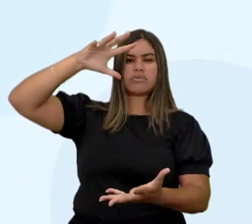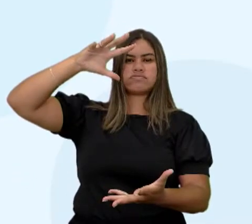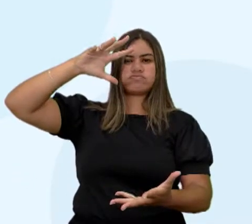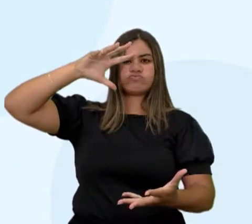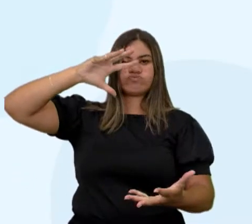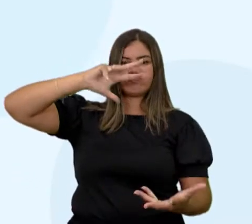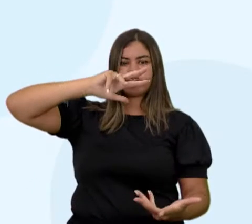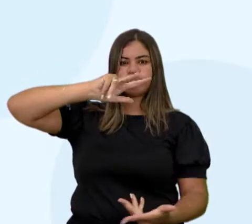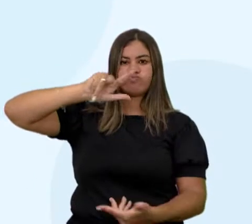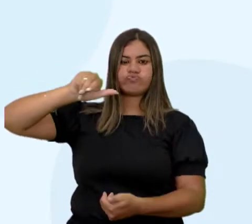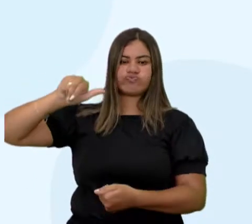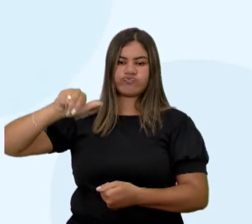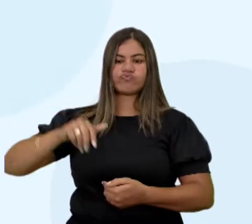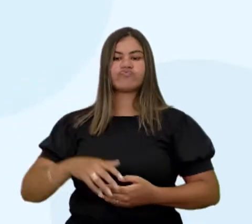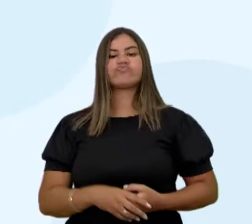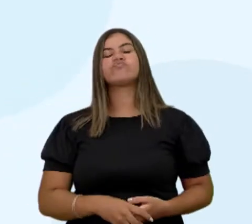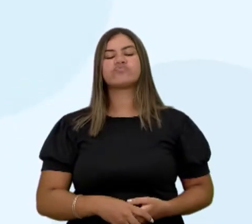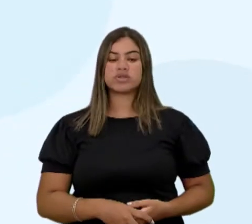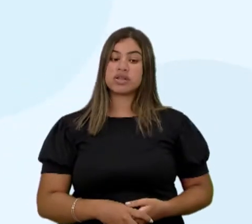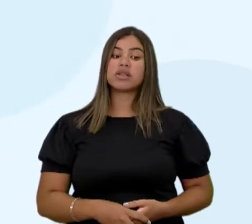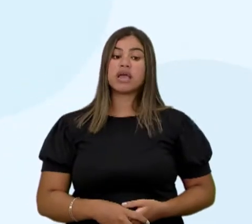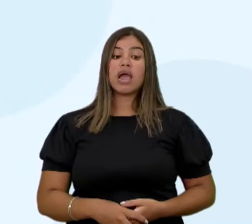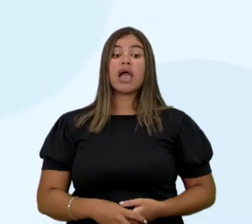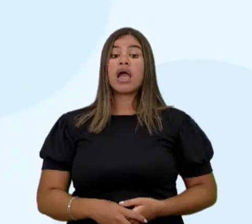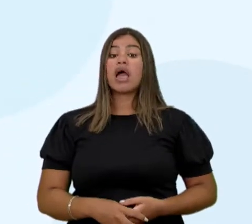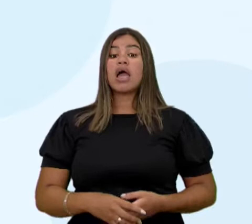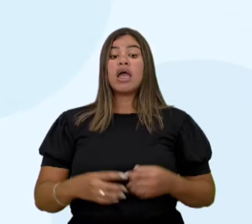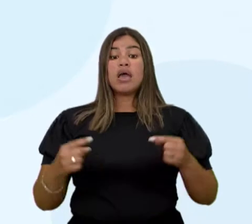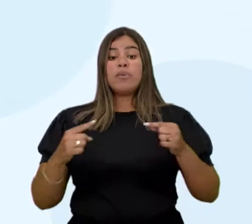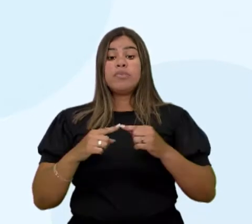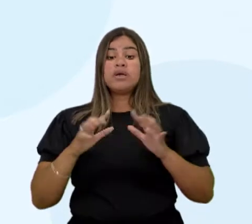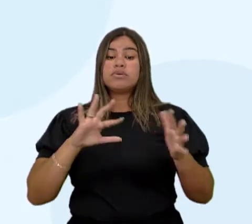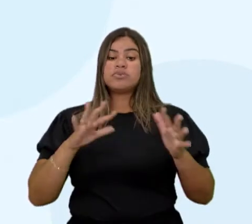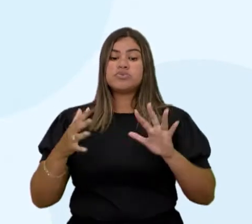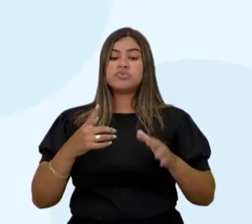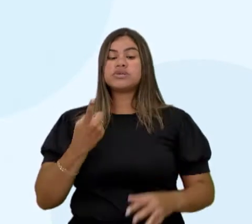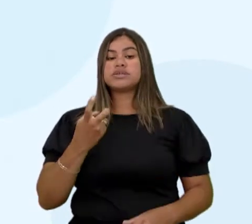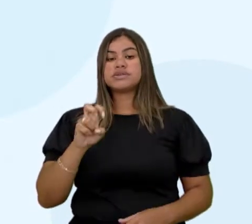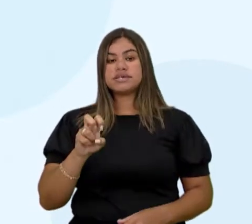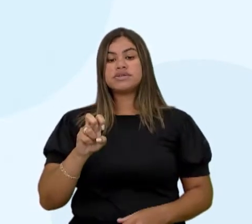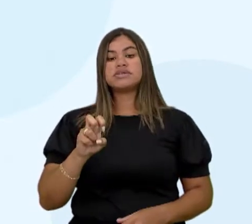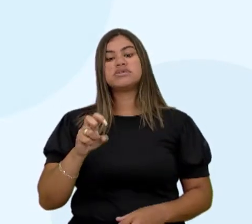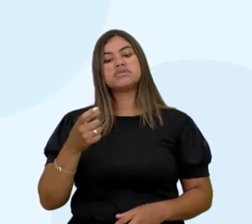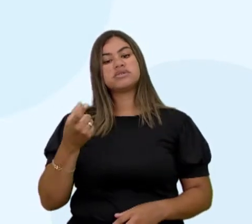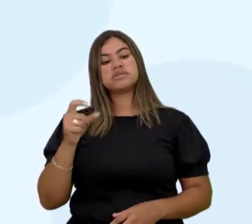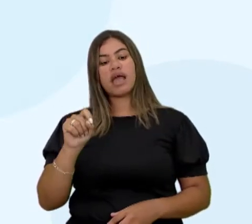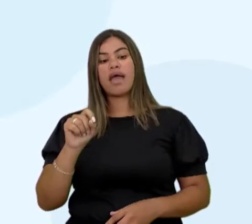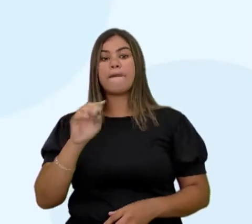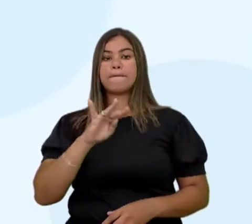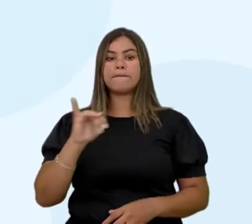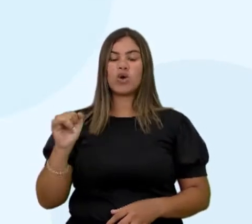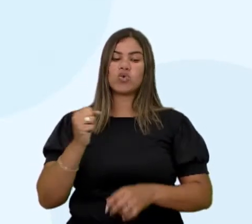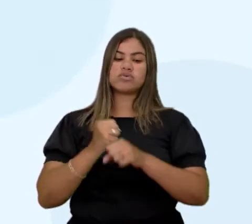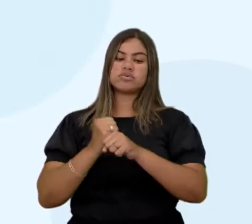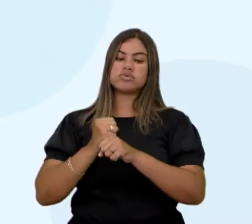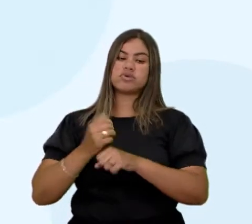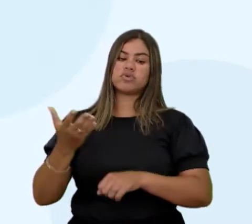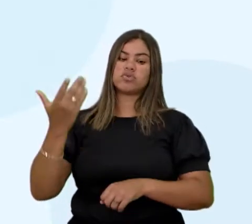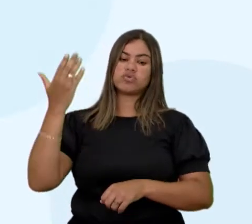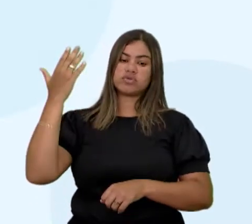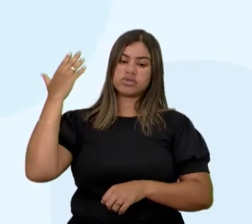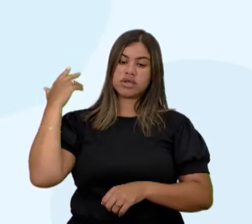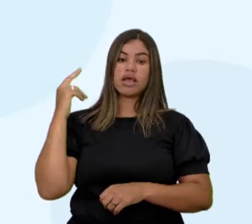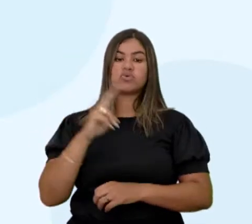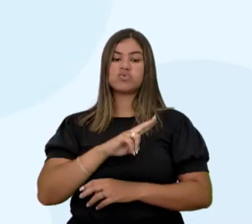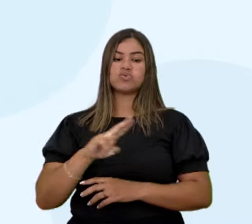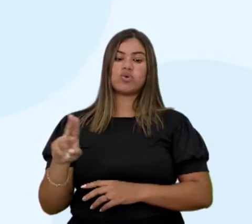esta gigantesca explosão que ocorreu entre 15 e 10 bilhões de anos atrás é chamada aí de Big